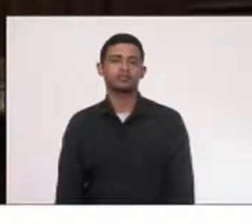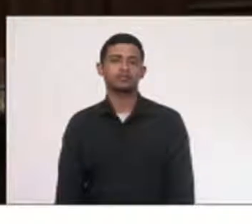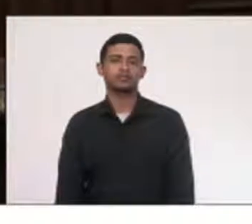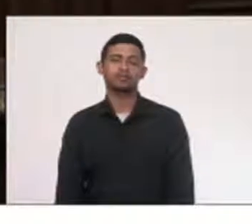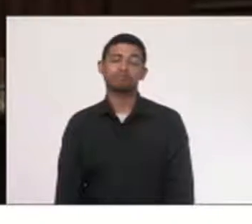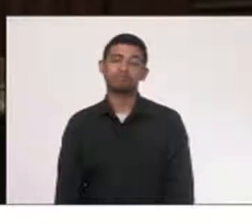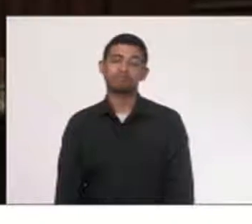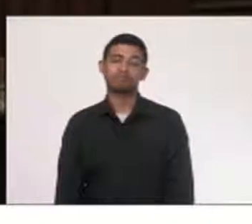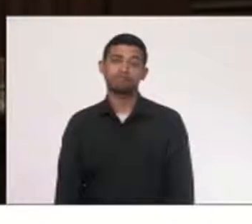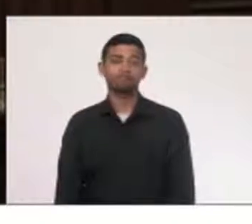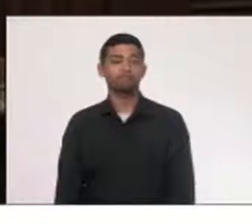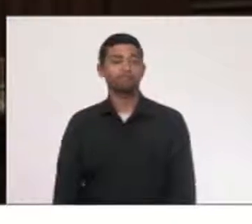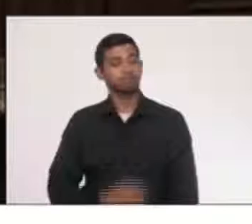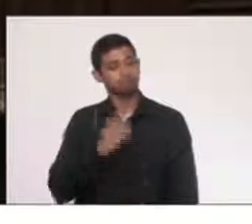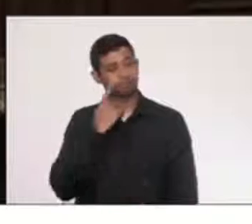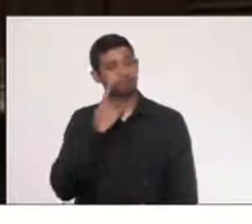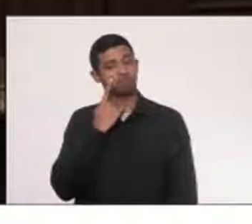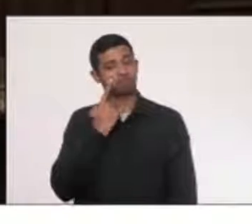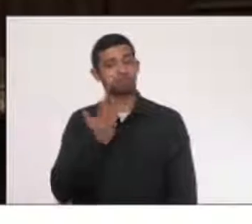Veja,